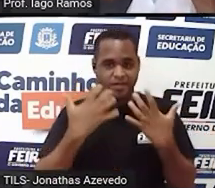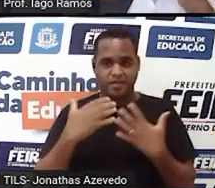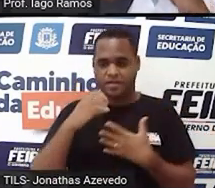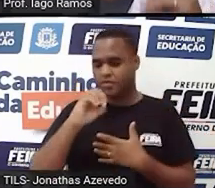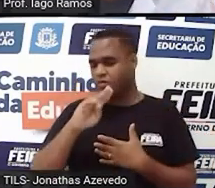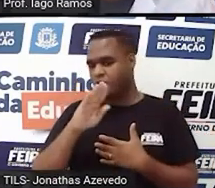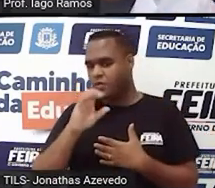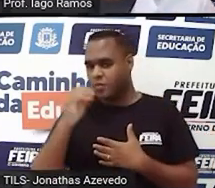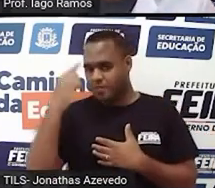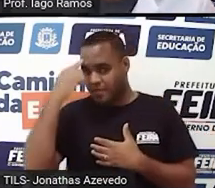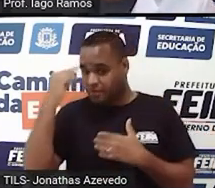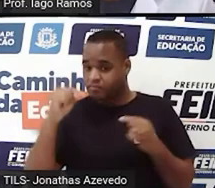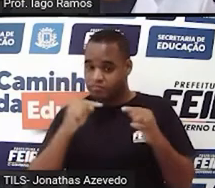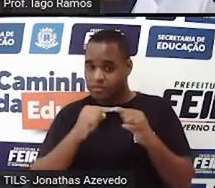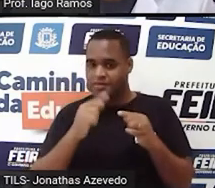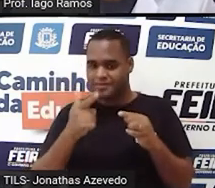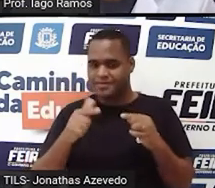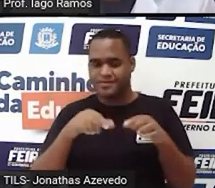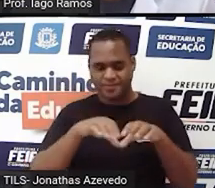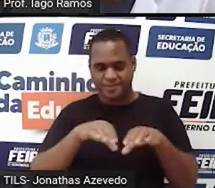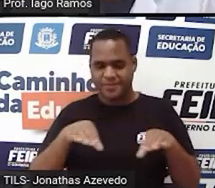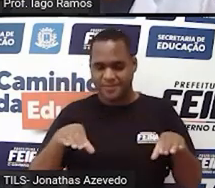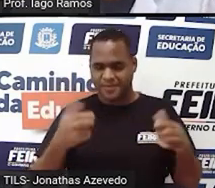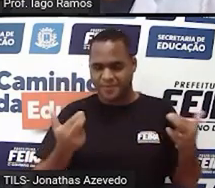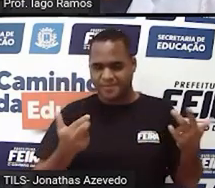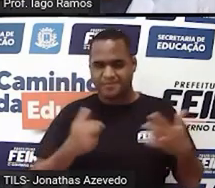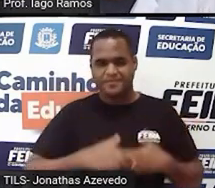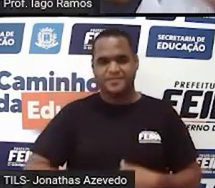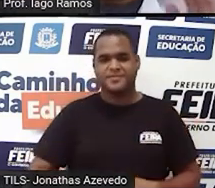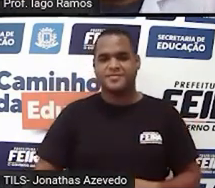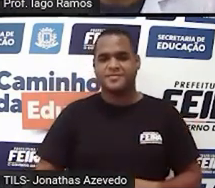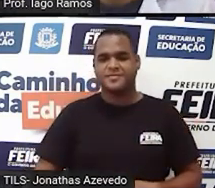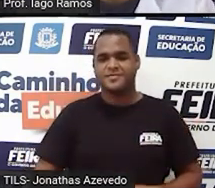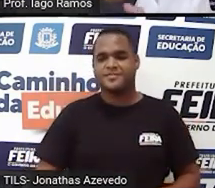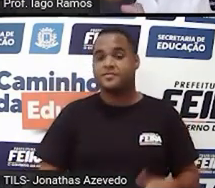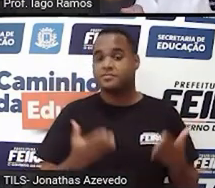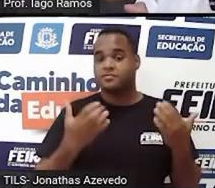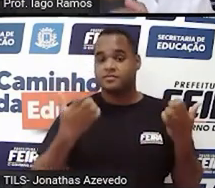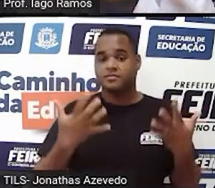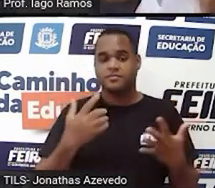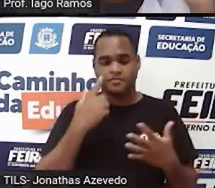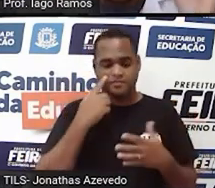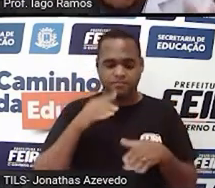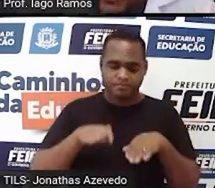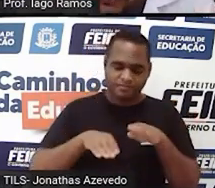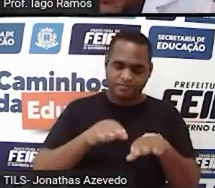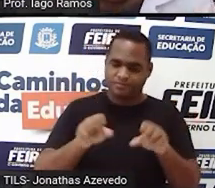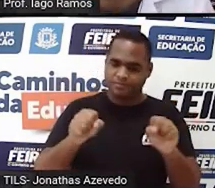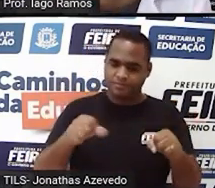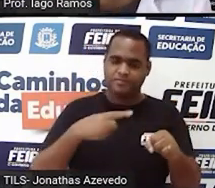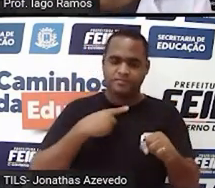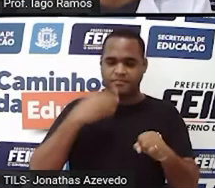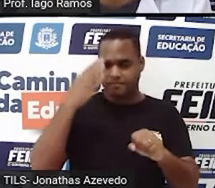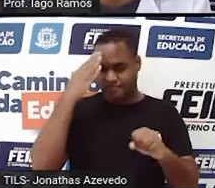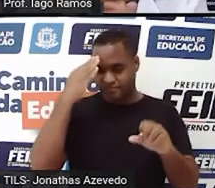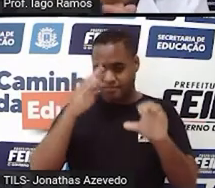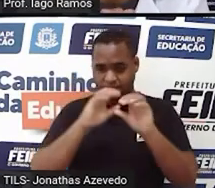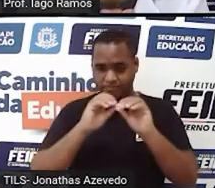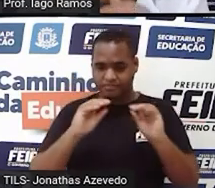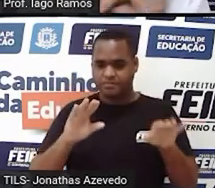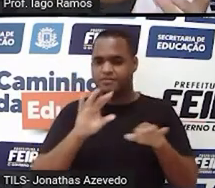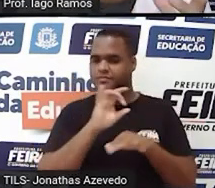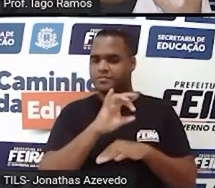de paralelepípedo Tá bom mas vamos né Um Passo de Cada Vez entendendo uma coisa de cada vez